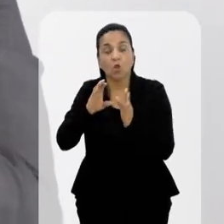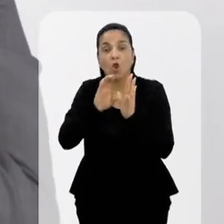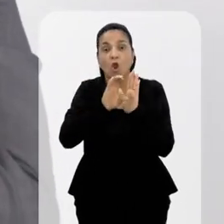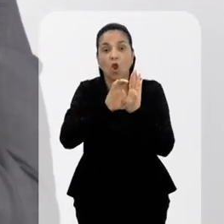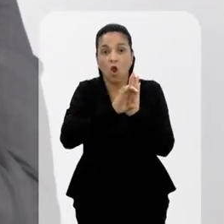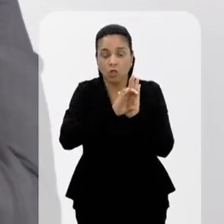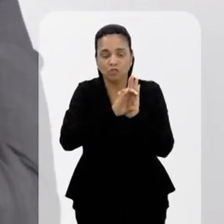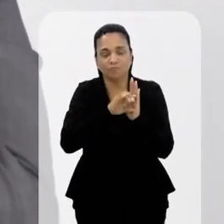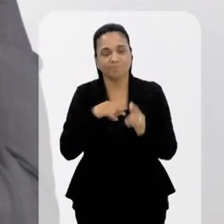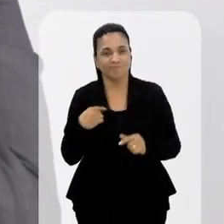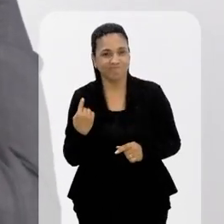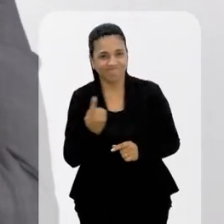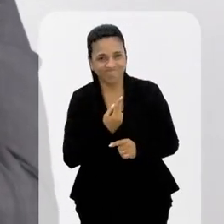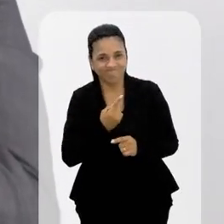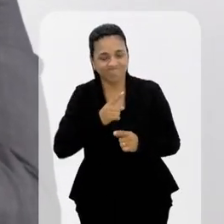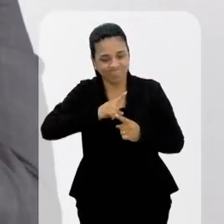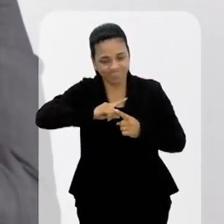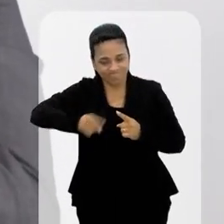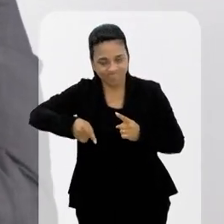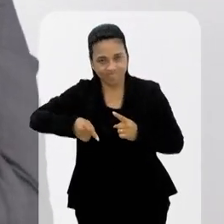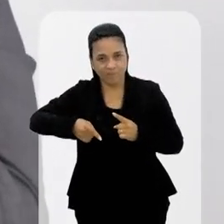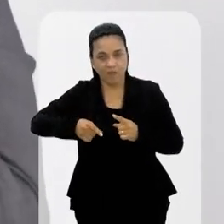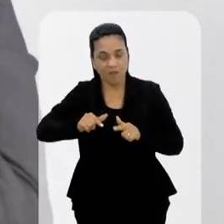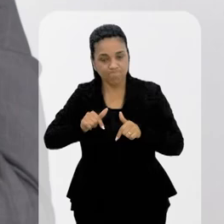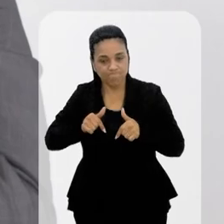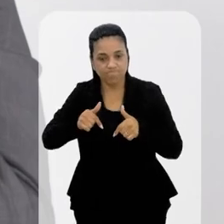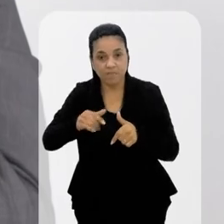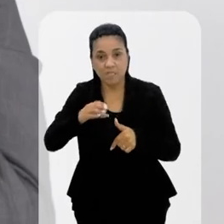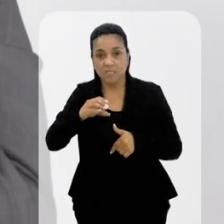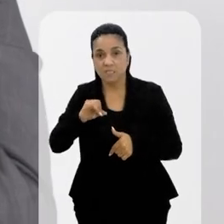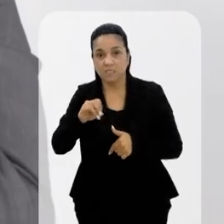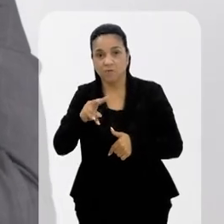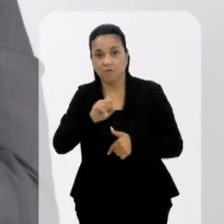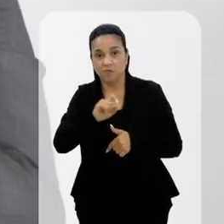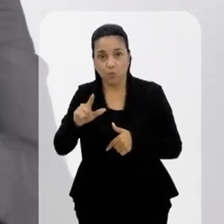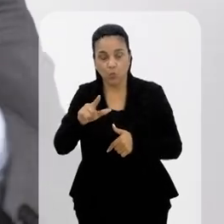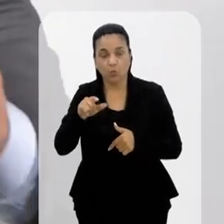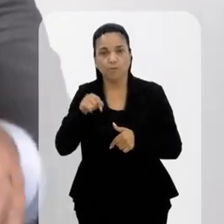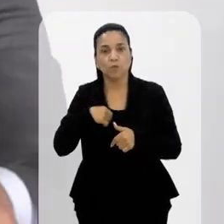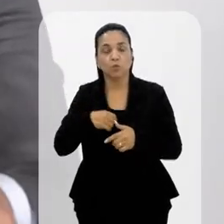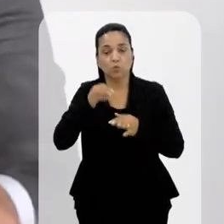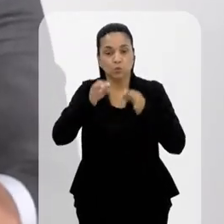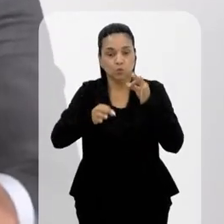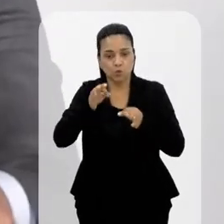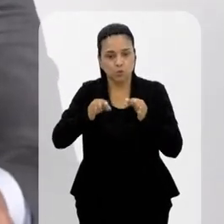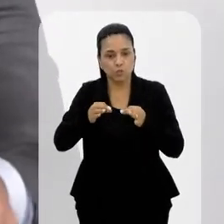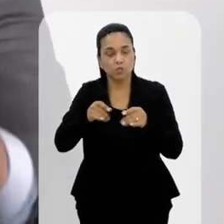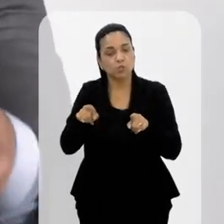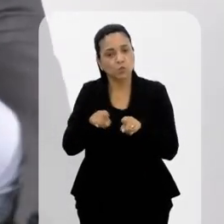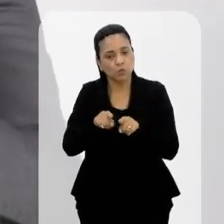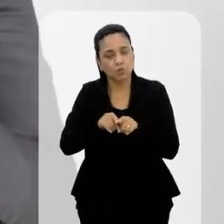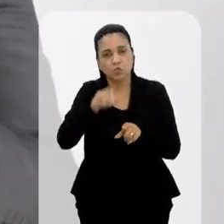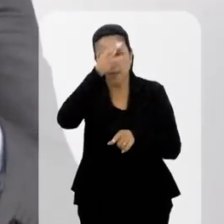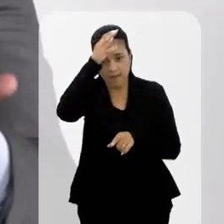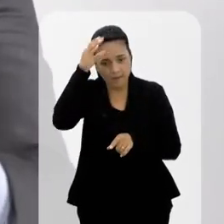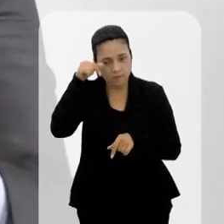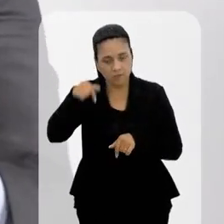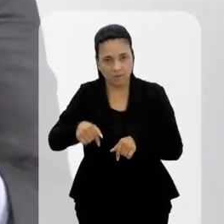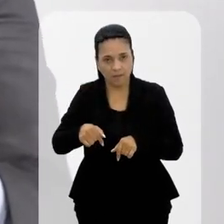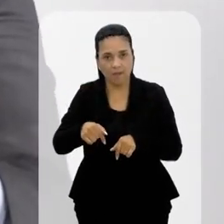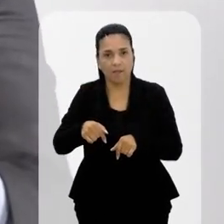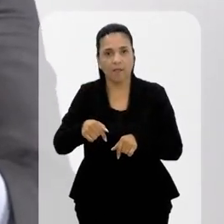nosso código, e lamentavelmente, vetou a sanção civil. A sanção civil seria aquela que o juiz vai ser, todo dia você é meu cliente